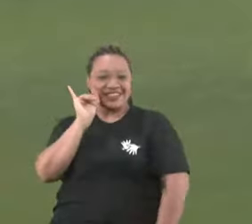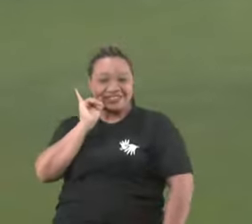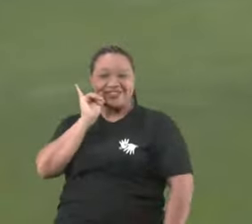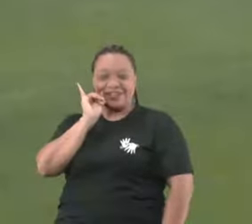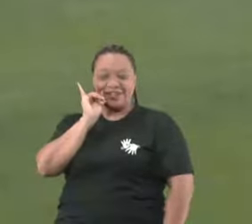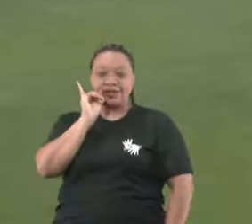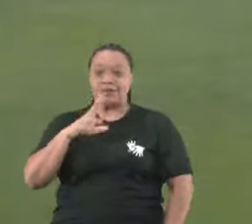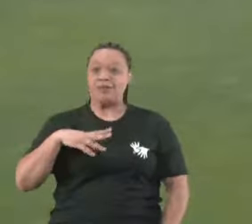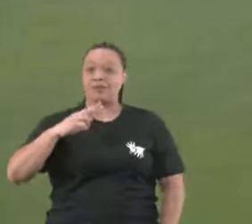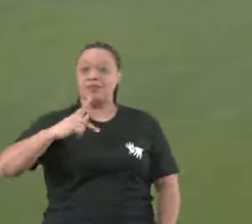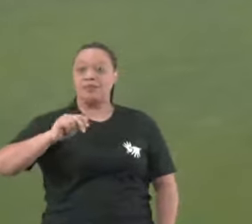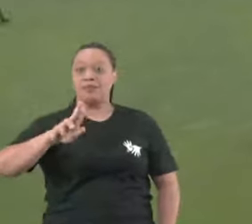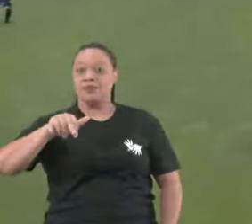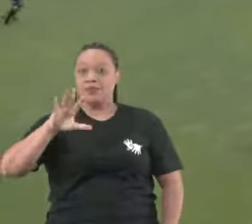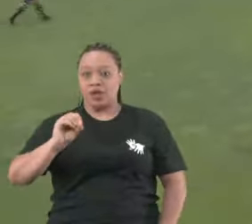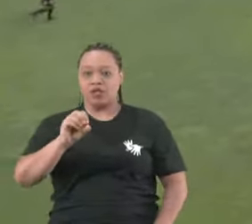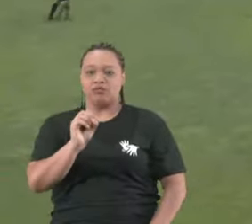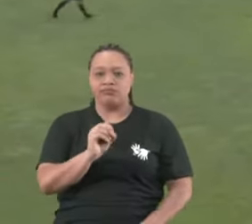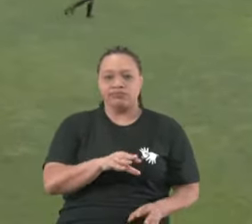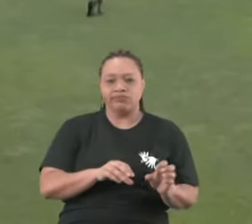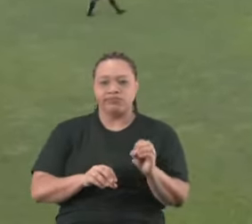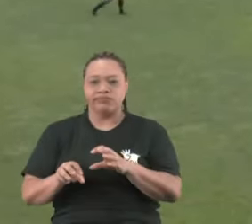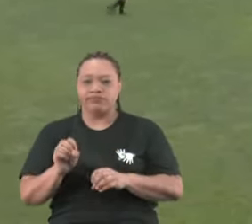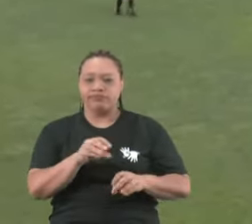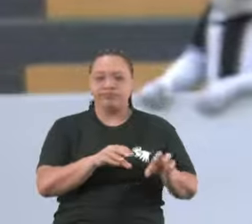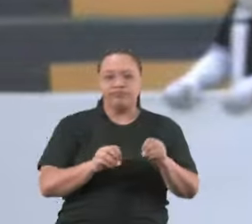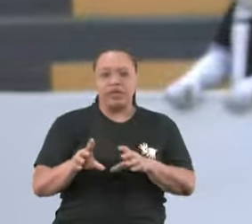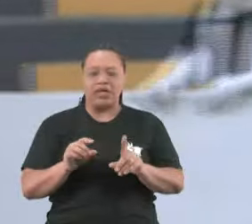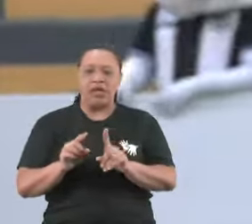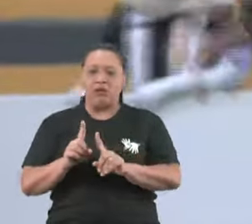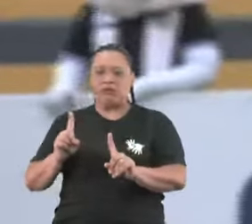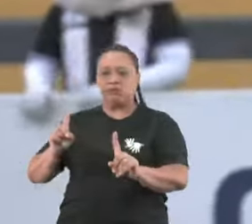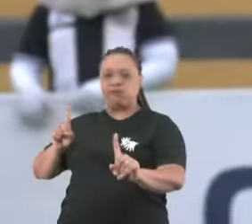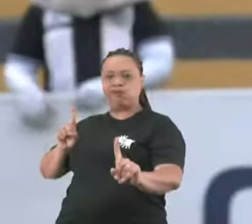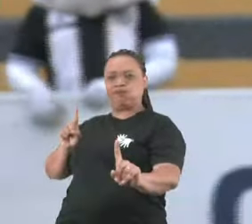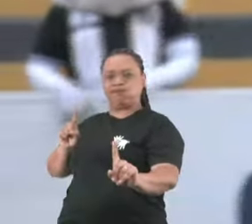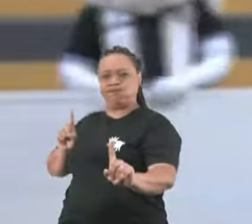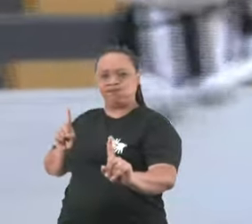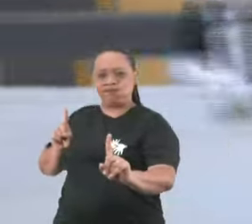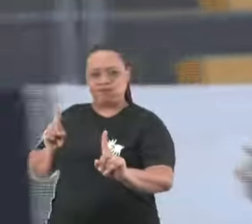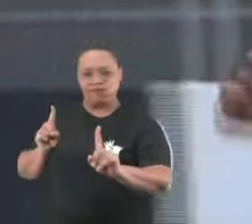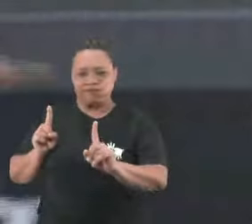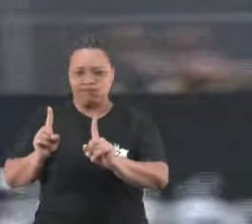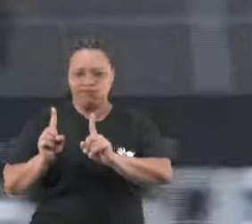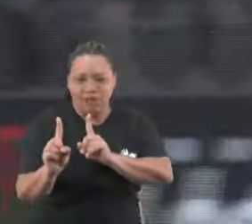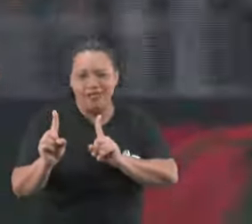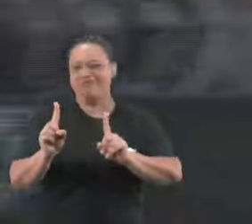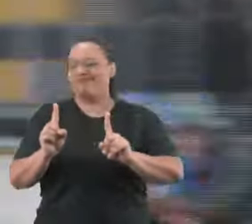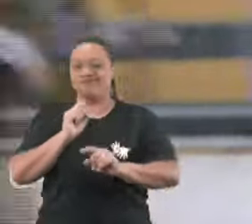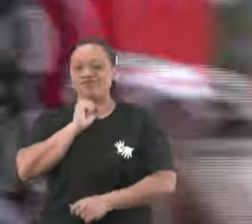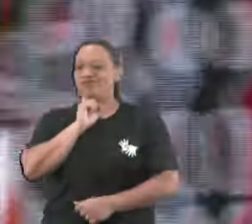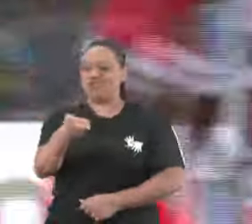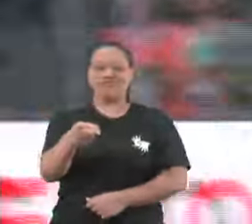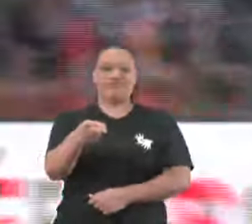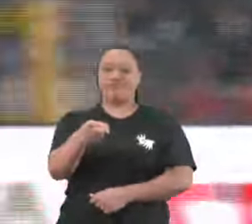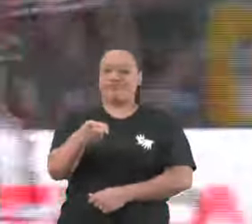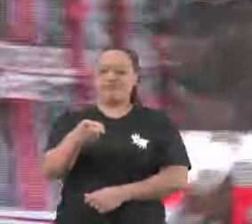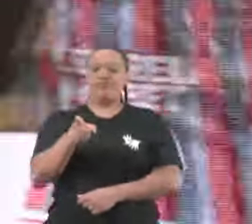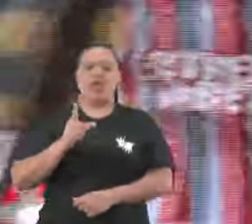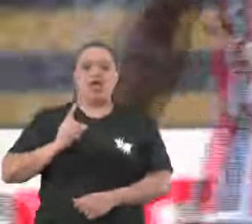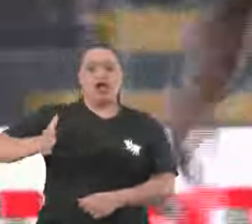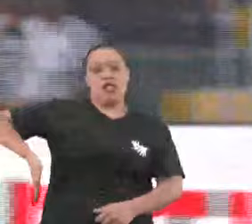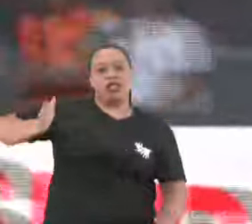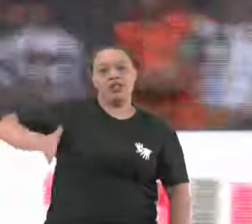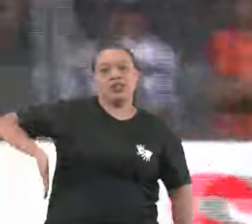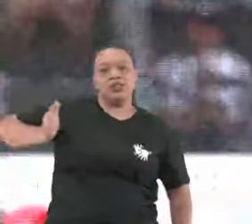Paulinho. Bola para o Kellington, ficou muito atrás, né? Ele ainda tentou voltar, se aprumar, não conseguiu. Lateral para o Galo.